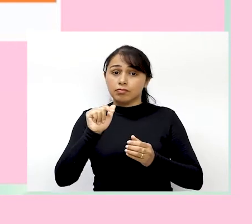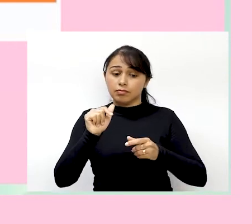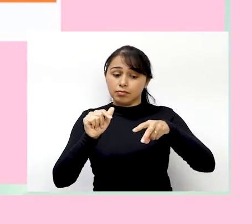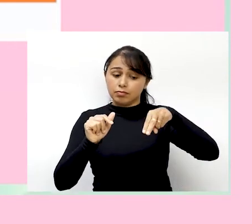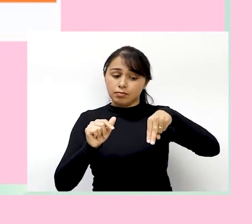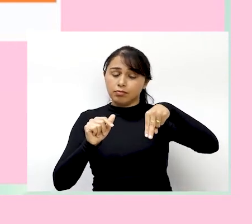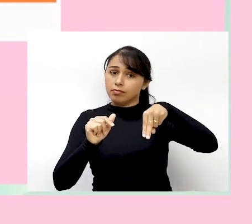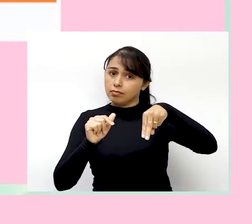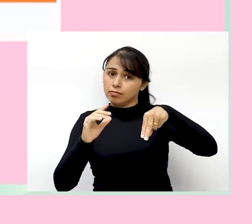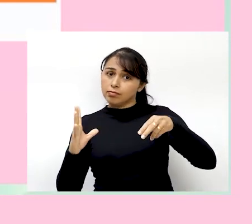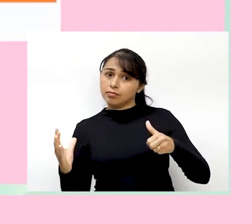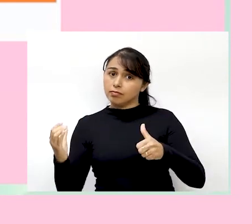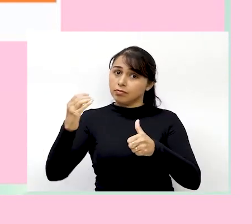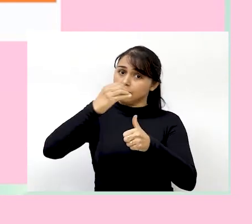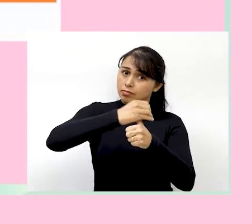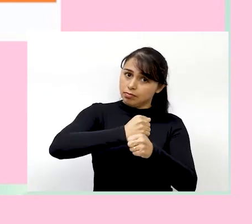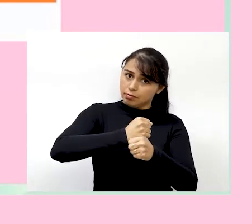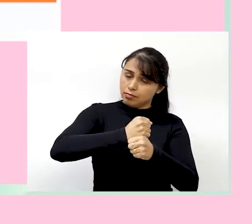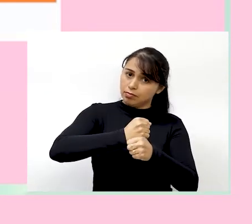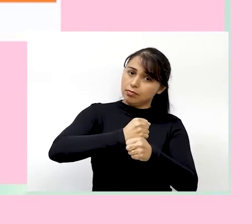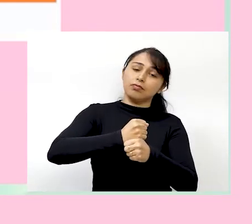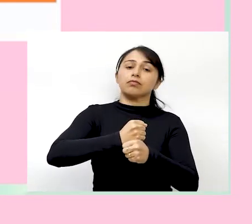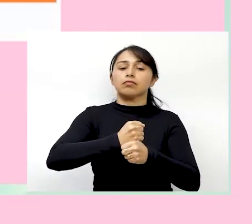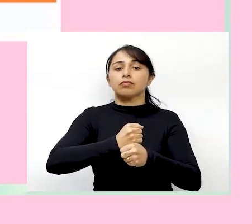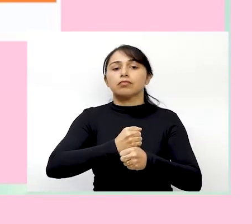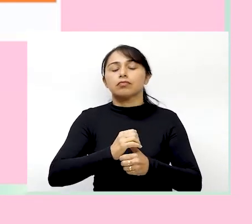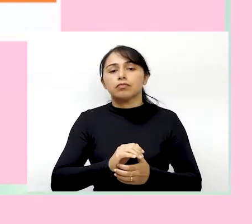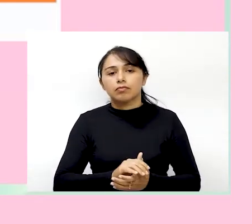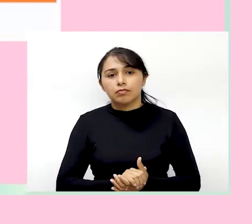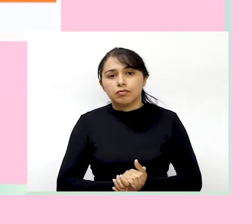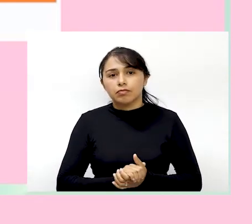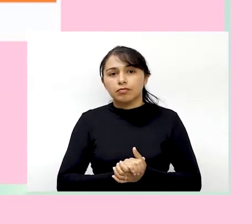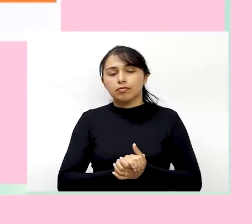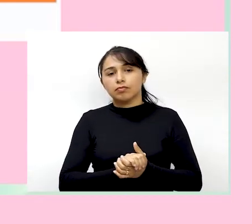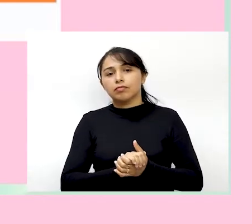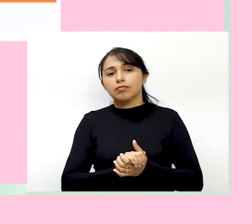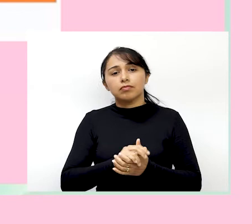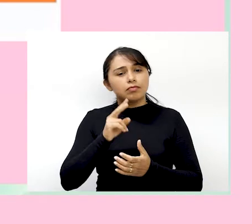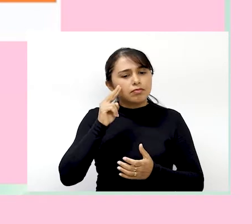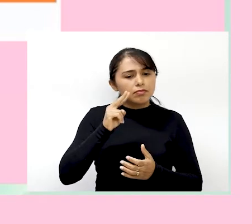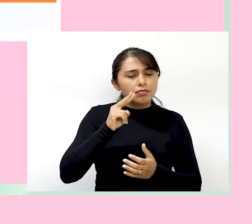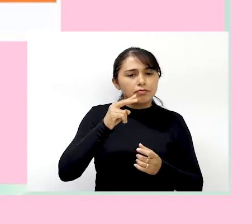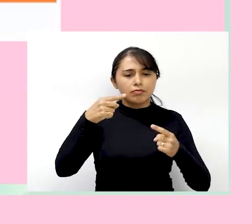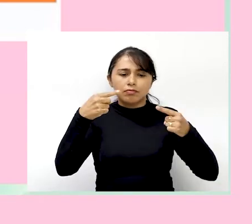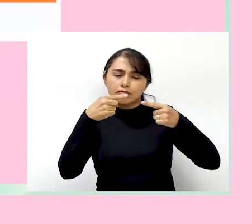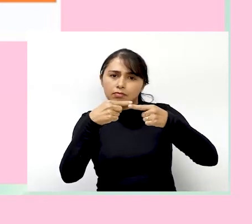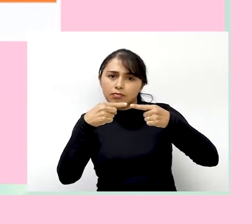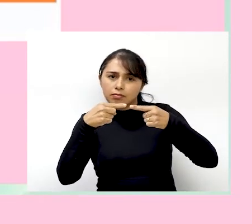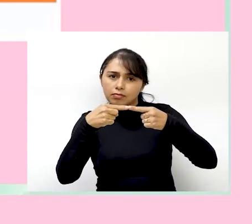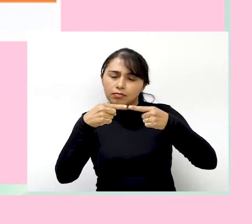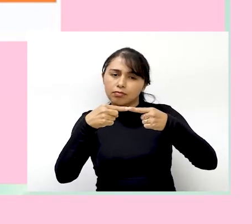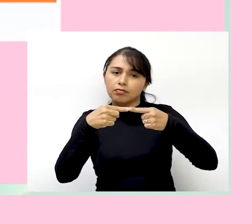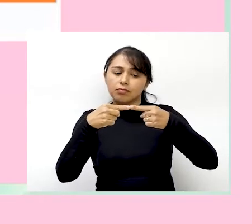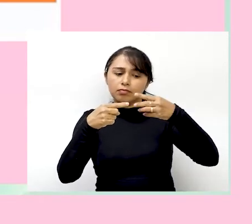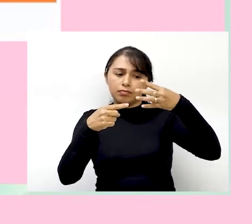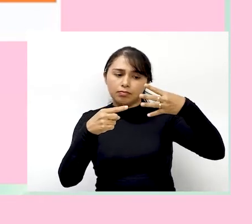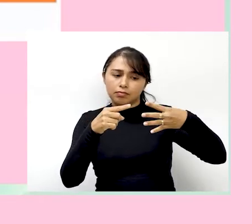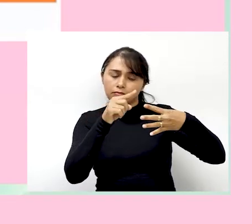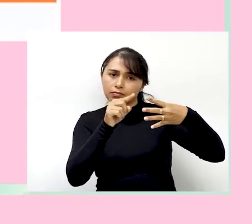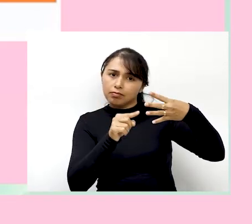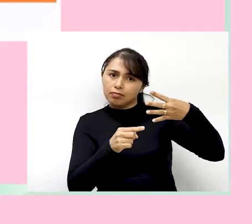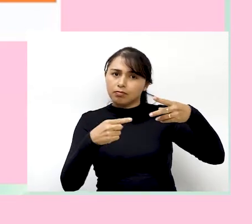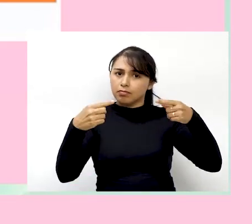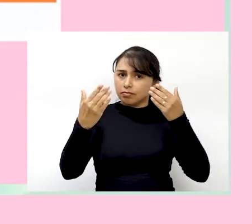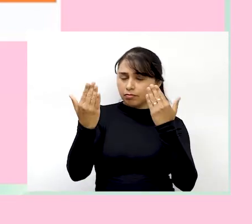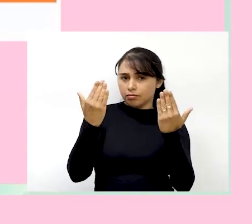é substituir esse N em uma dessas equações e verificar se corresponde ao total de